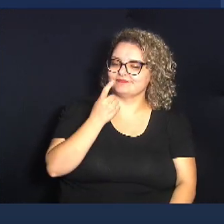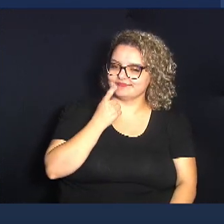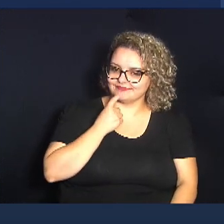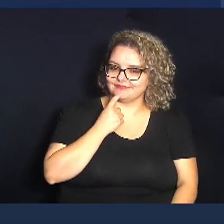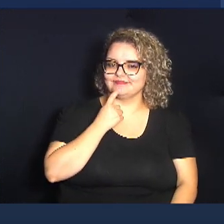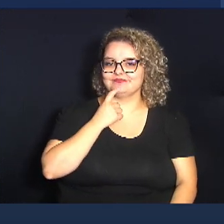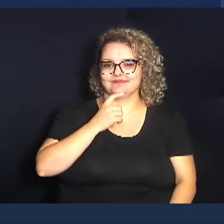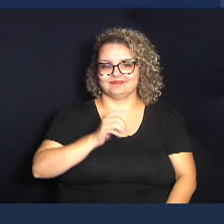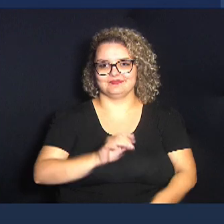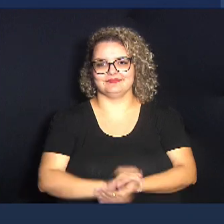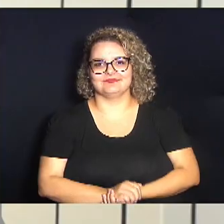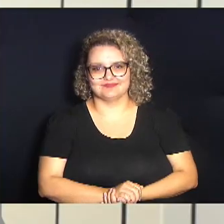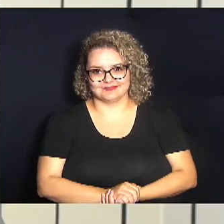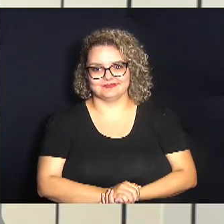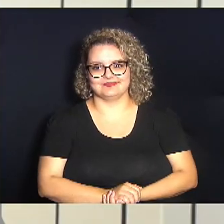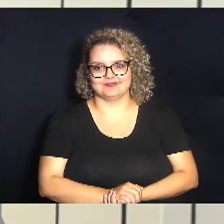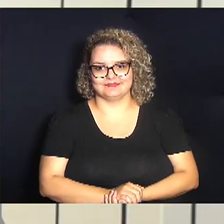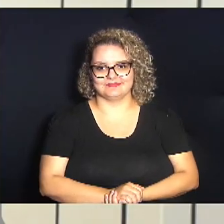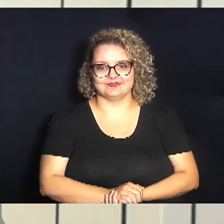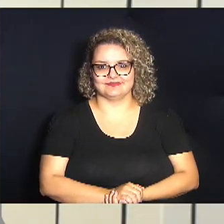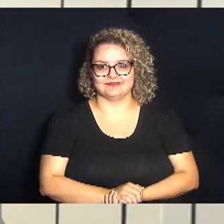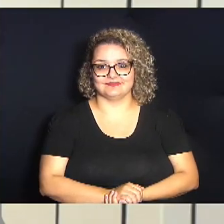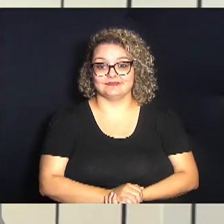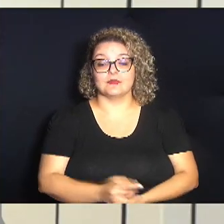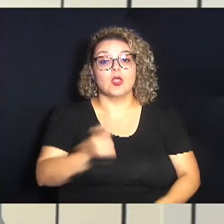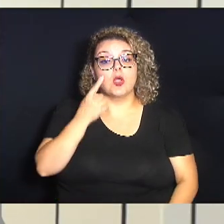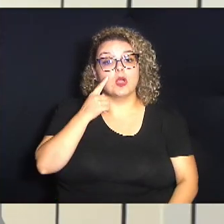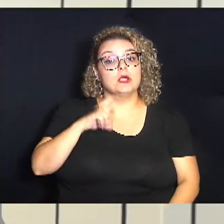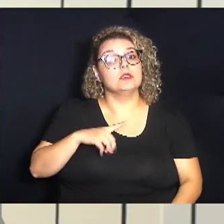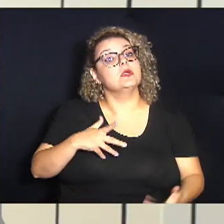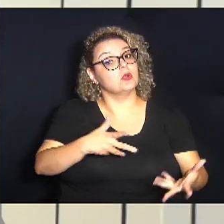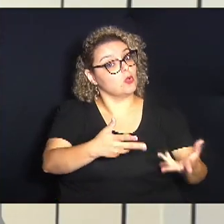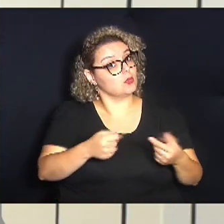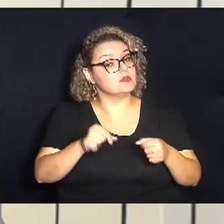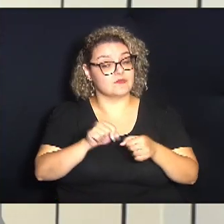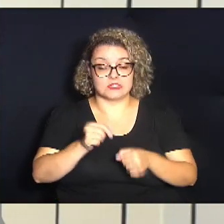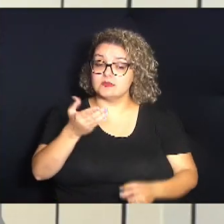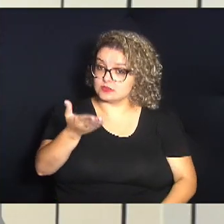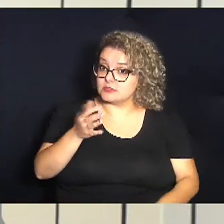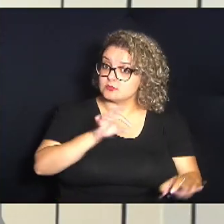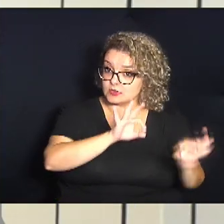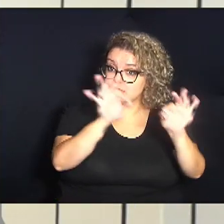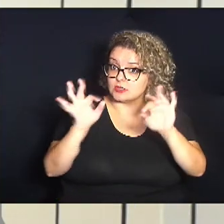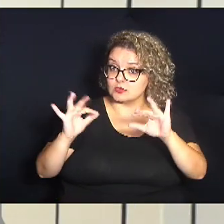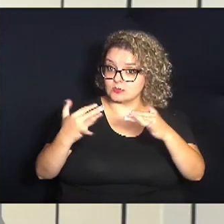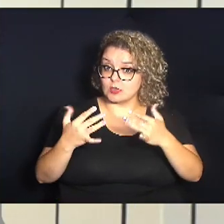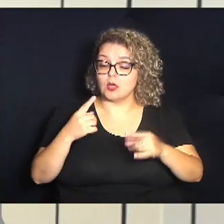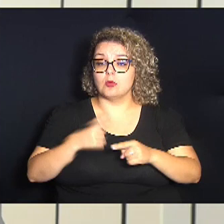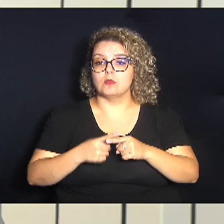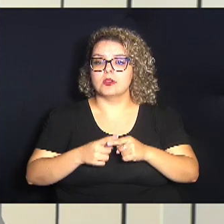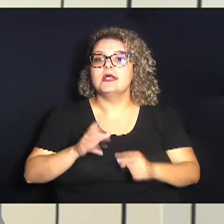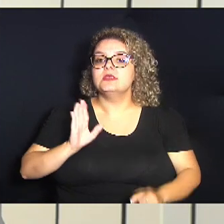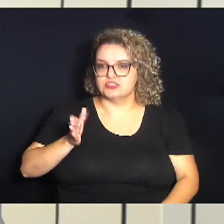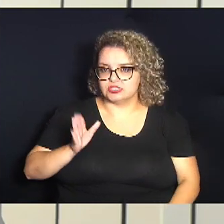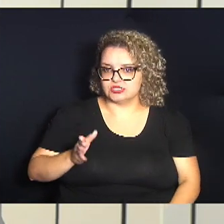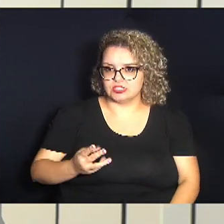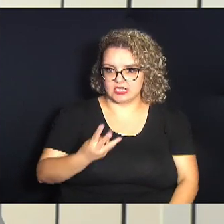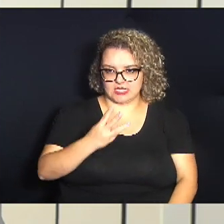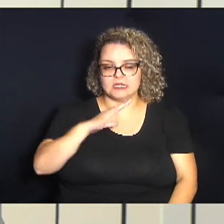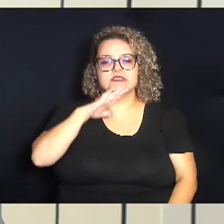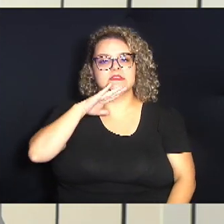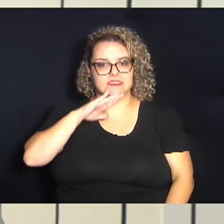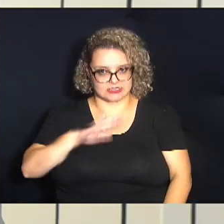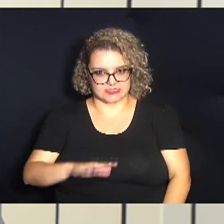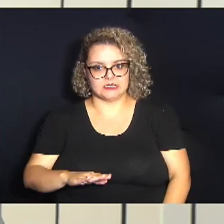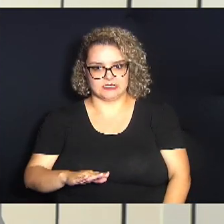cidade de Campinas. Olha só, eu tenho convites a fazer a você que está nos acompanhando, porque daqui a pouco, às 3 horas